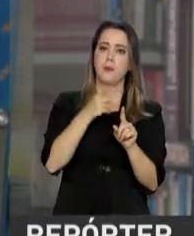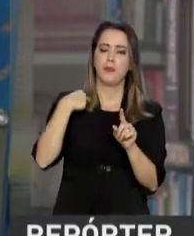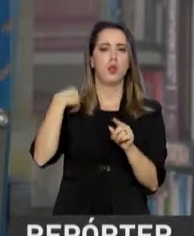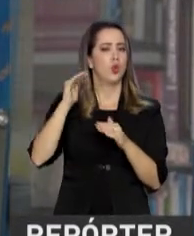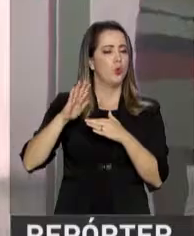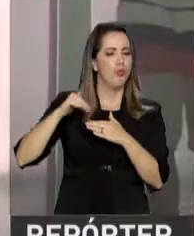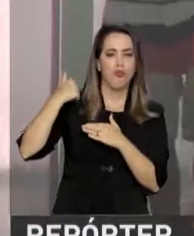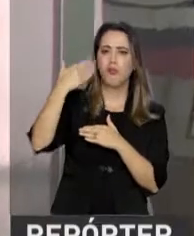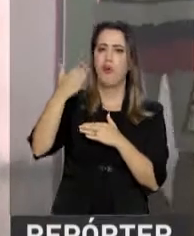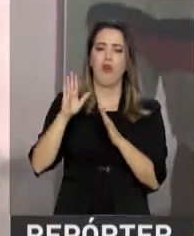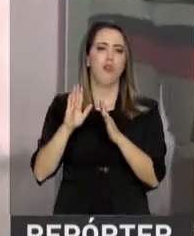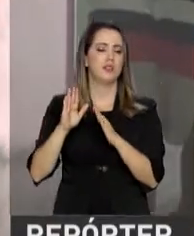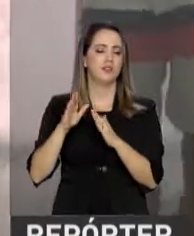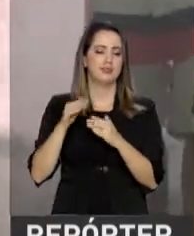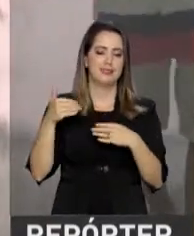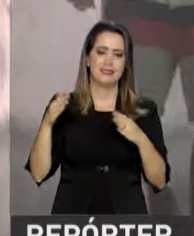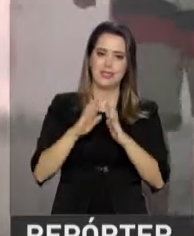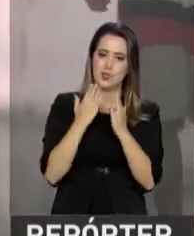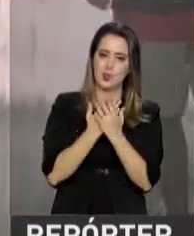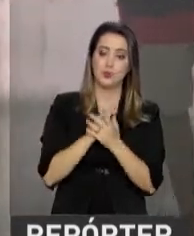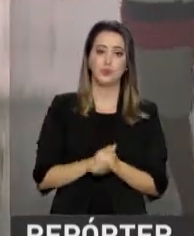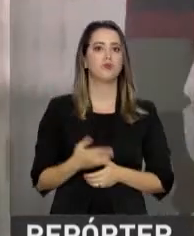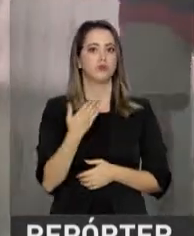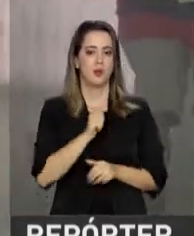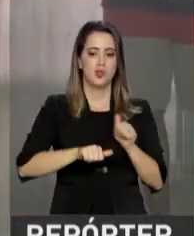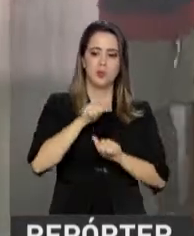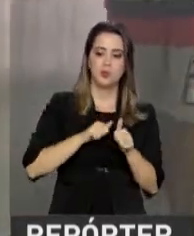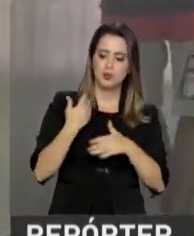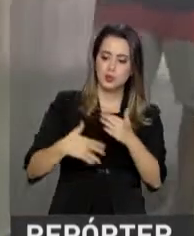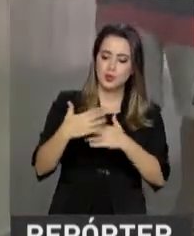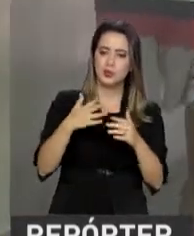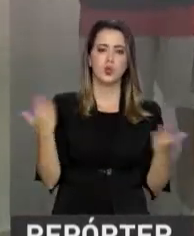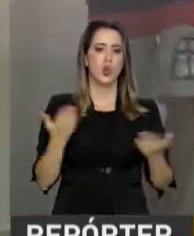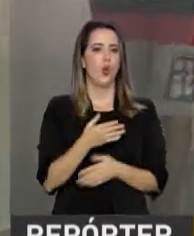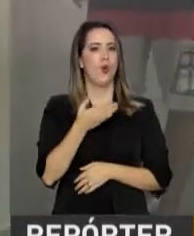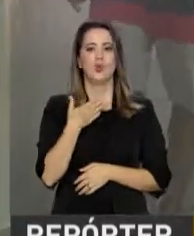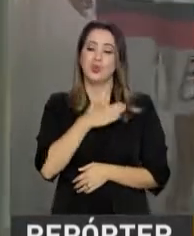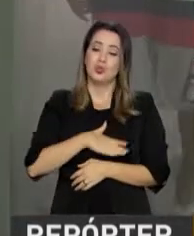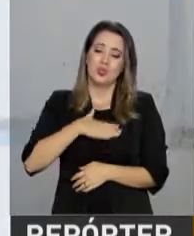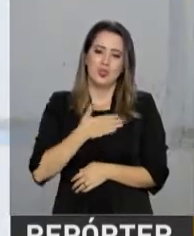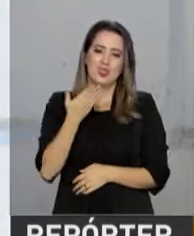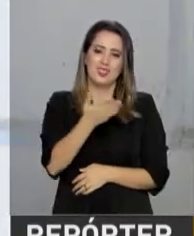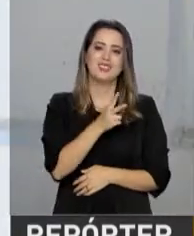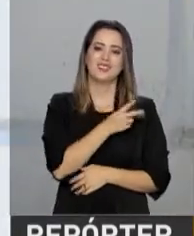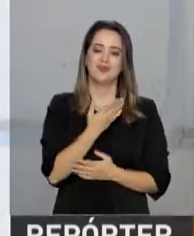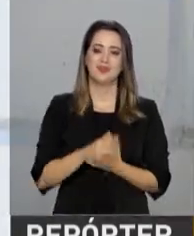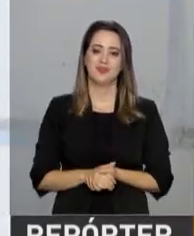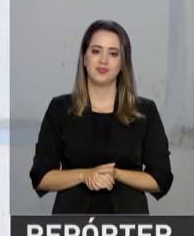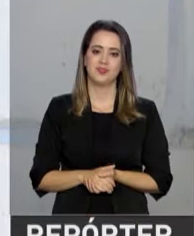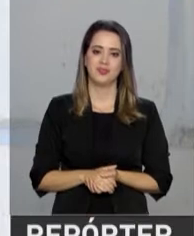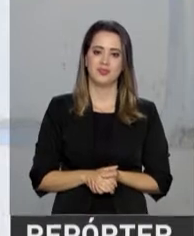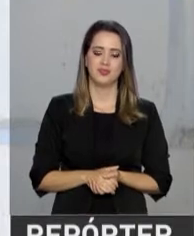dos muros da escola logo as mudanças contagiaram os alunos que hoje são só elogios para o diretor essa comunicação